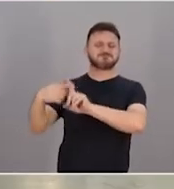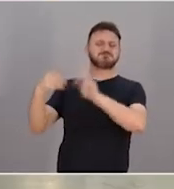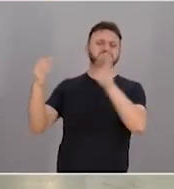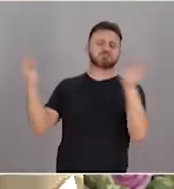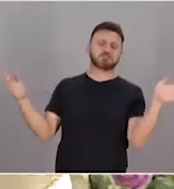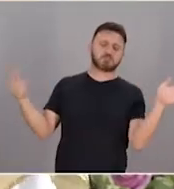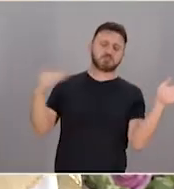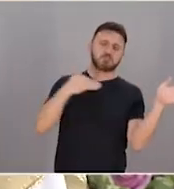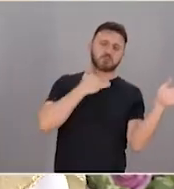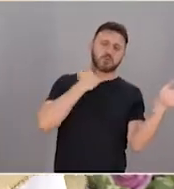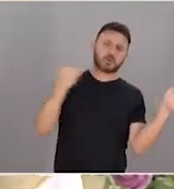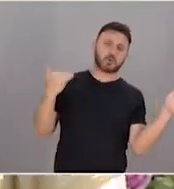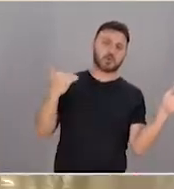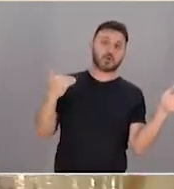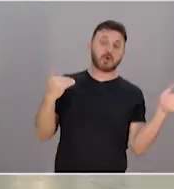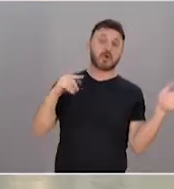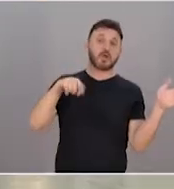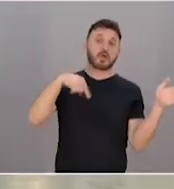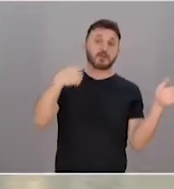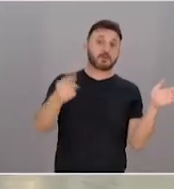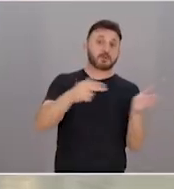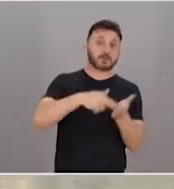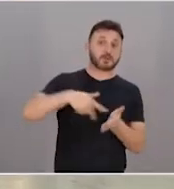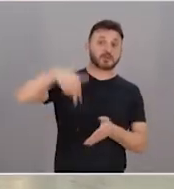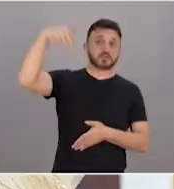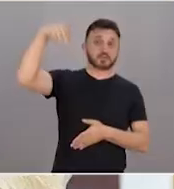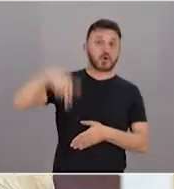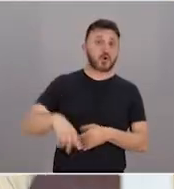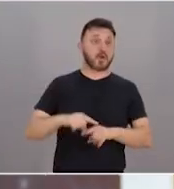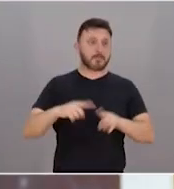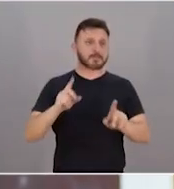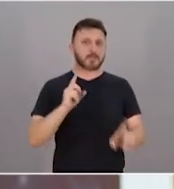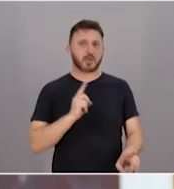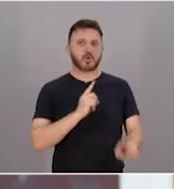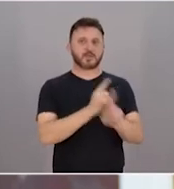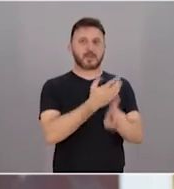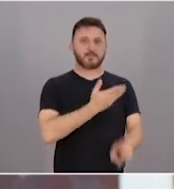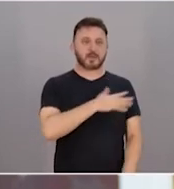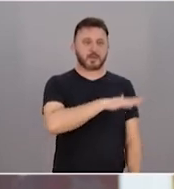em vocês. E o Senhor está fazendo isso comigo e você hoje,